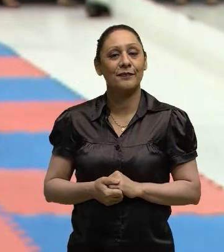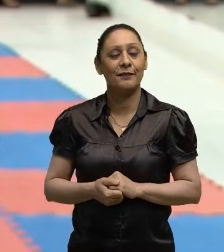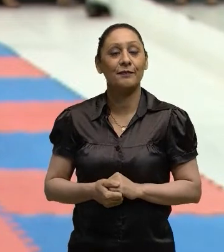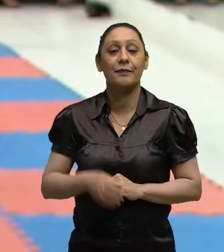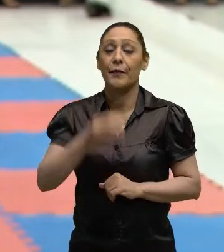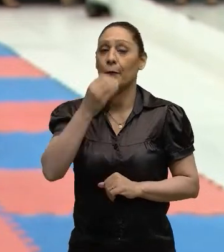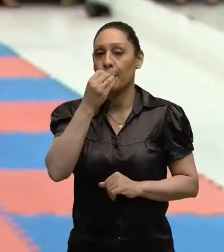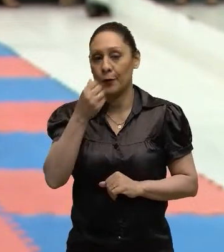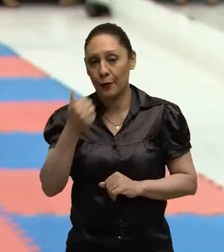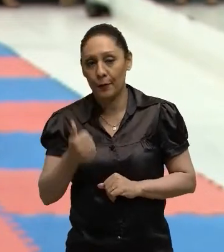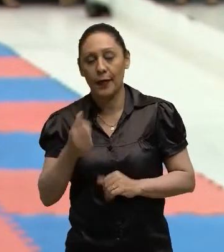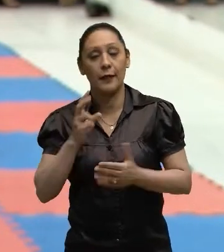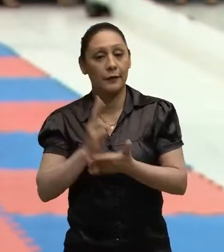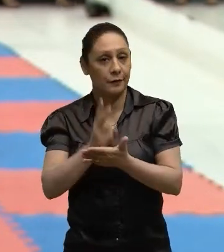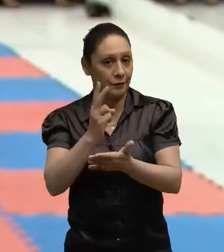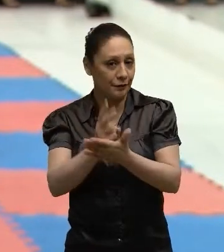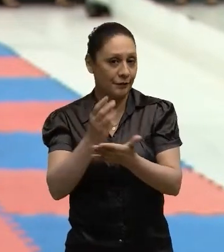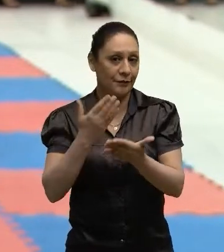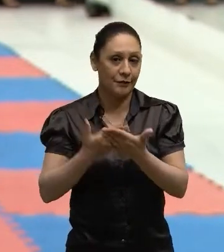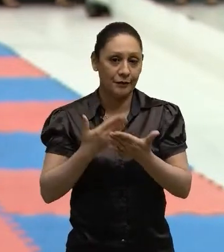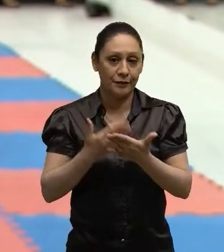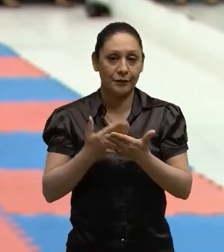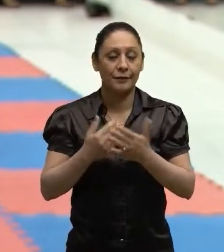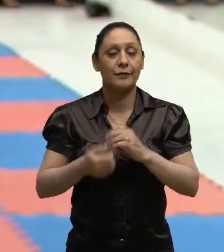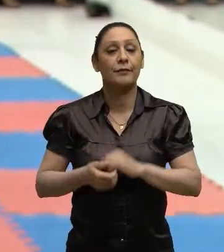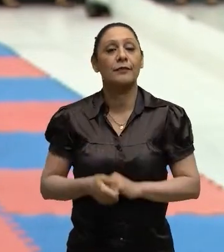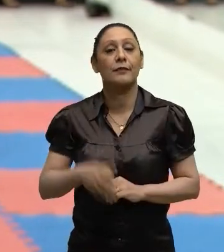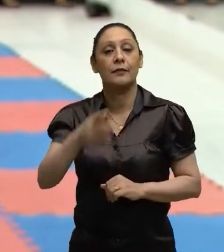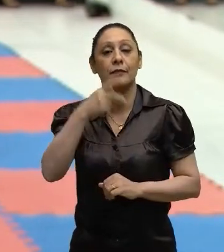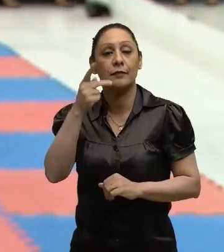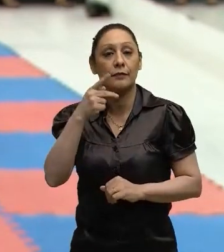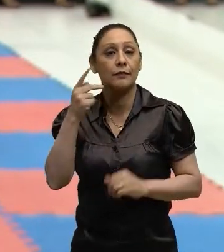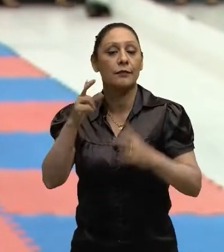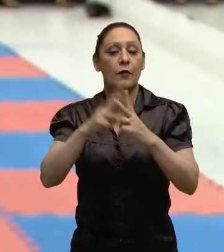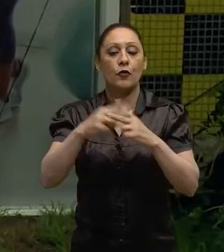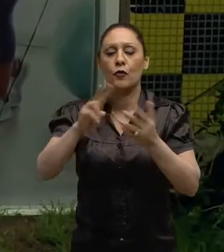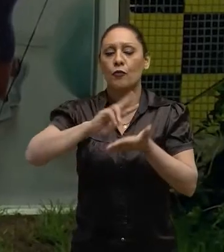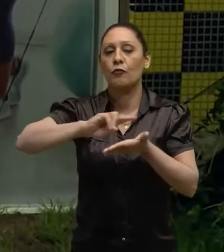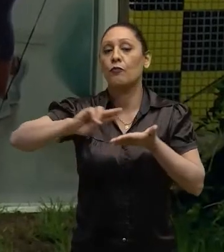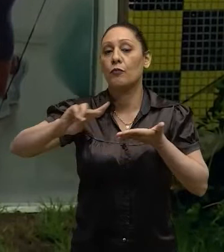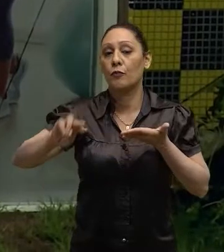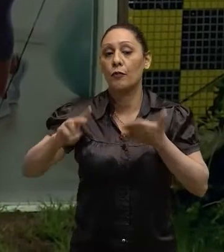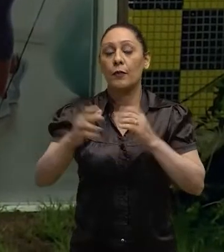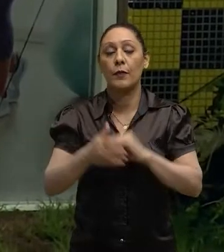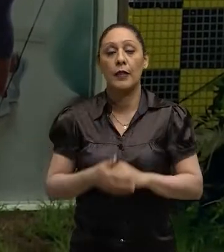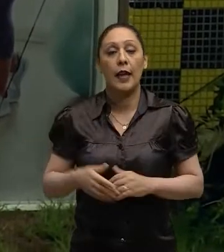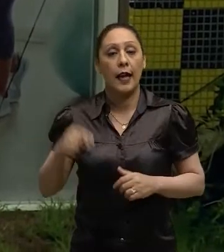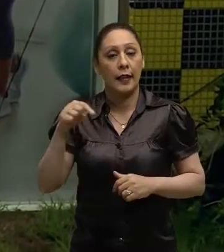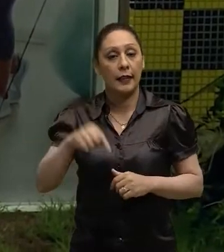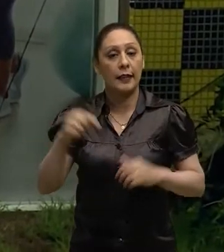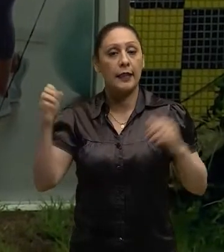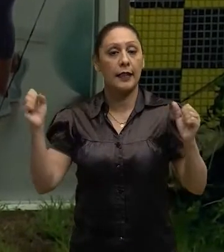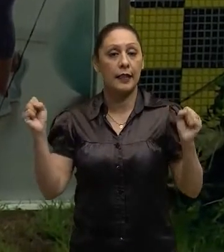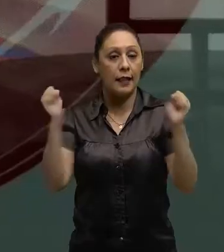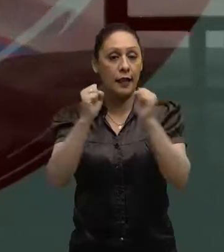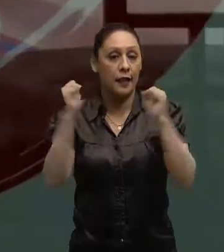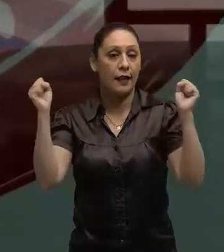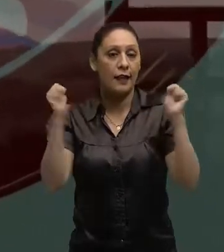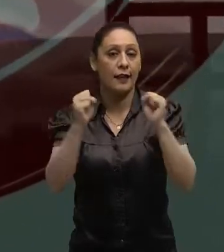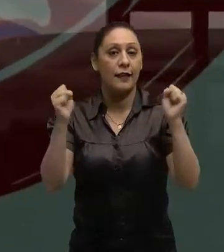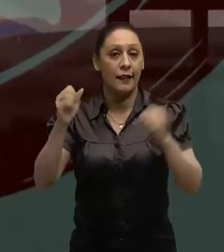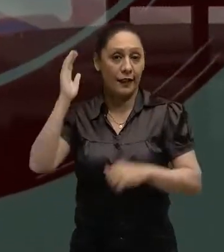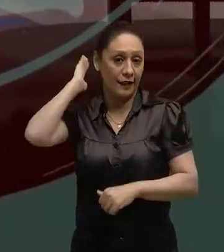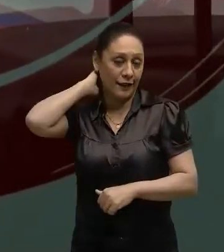Bem, muito bem. Dando continuidade à nossa aula, né? Nós estamos falando de lutas de uma forma geral. Nós estamos aqui na Academia Taizen, em